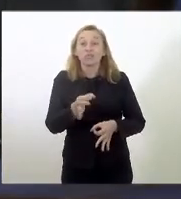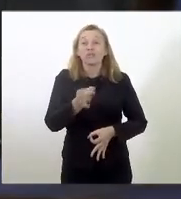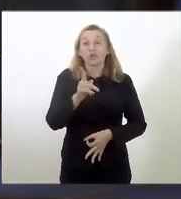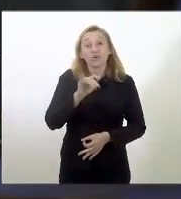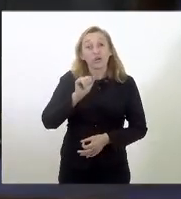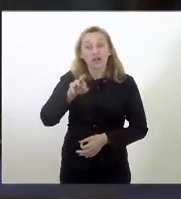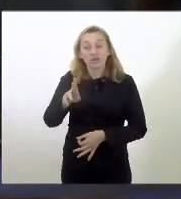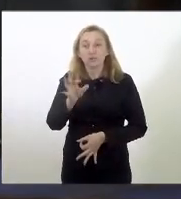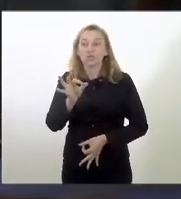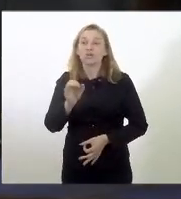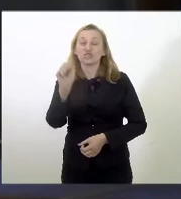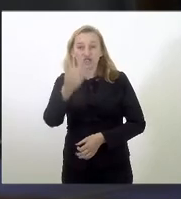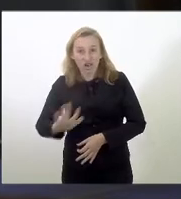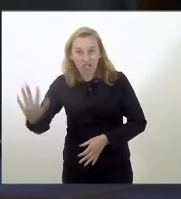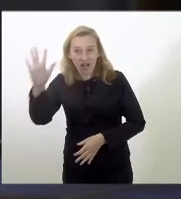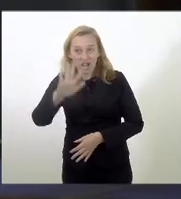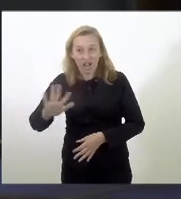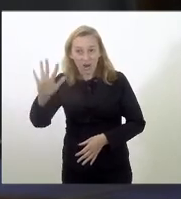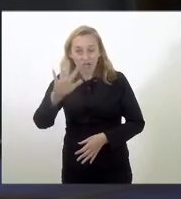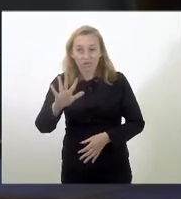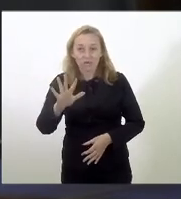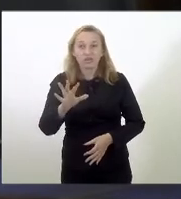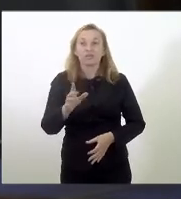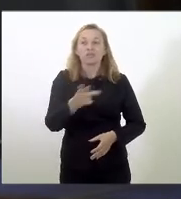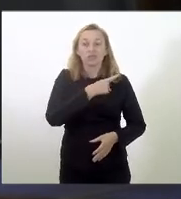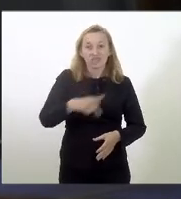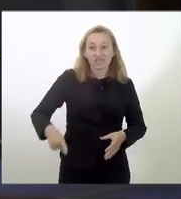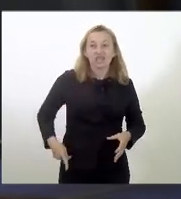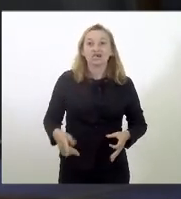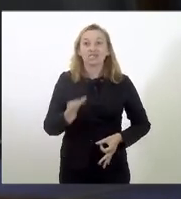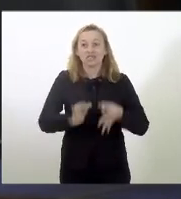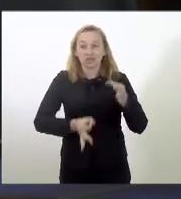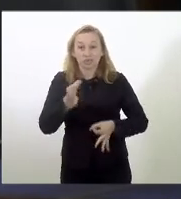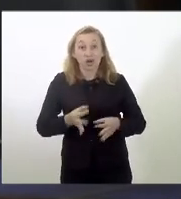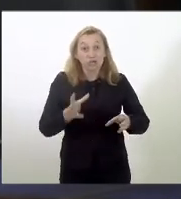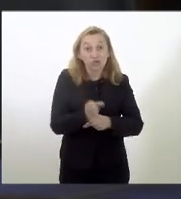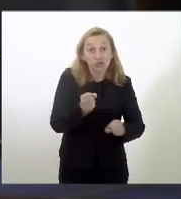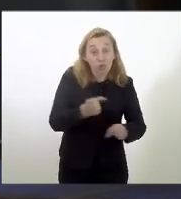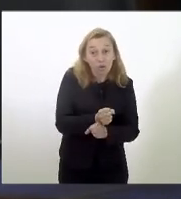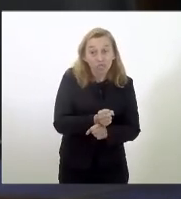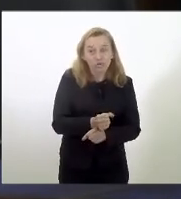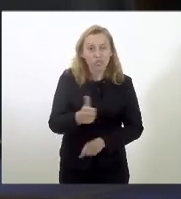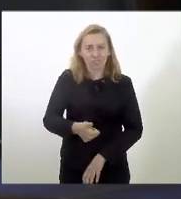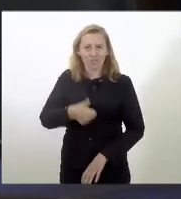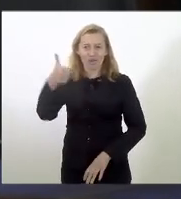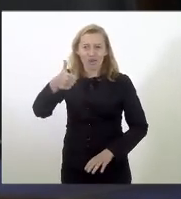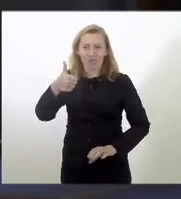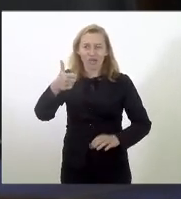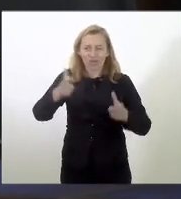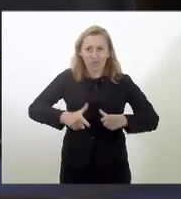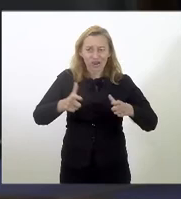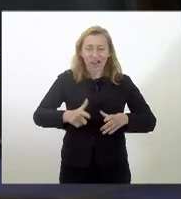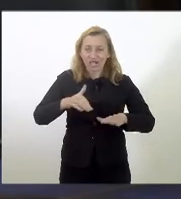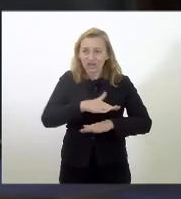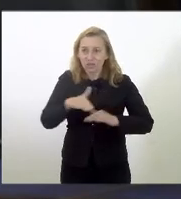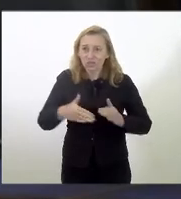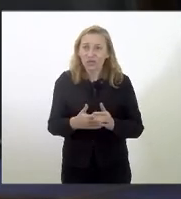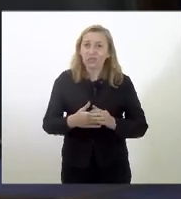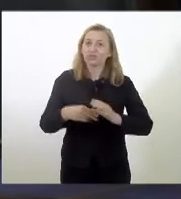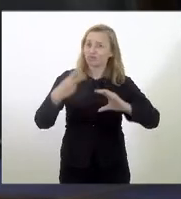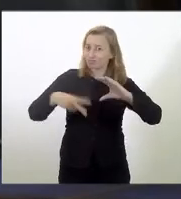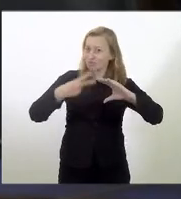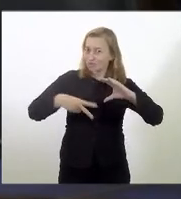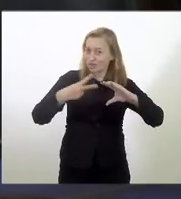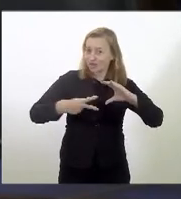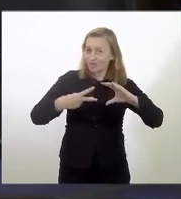Matos, nosso presidente do Tribunal de Contas, Rodrigo Melo, presidente do melhor parlamento de todos, presidente da Câmara Municipal do Rio de